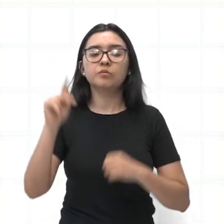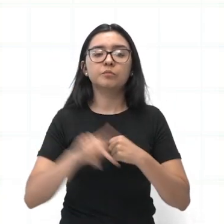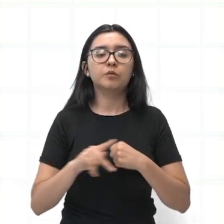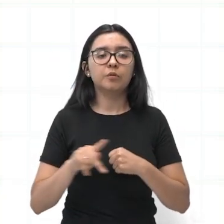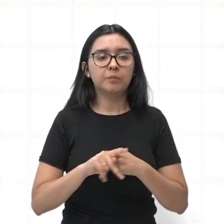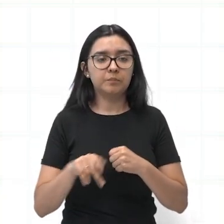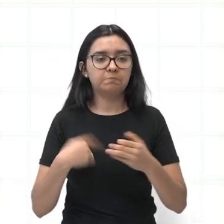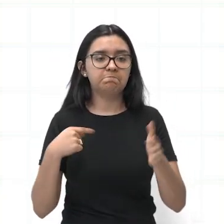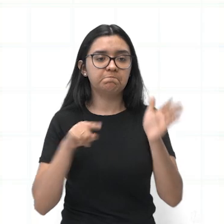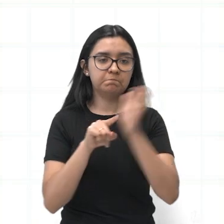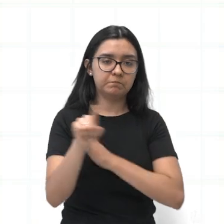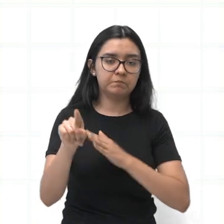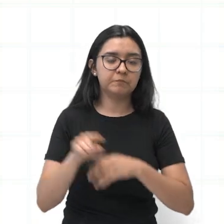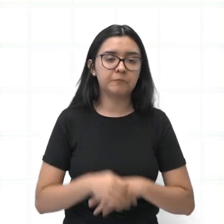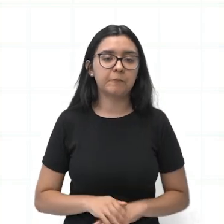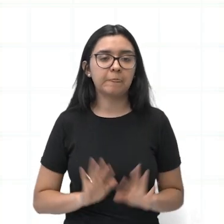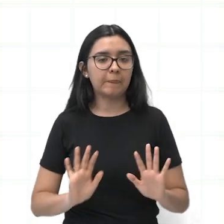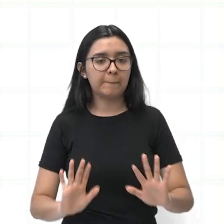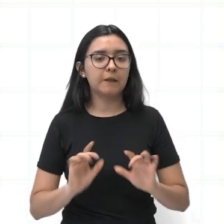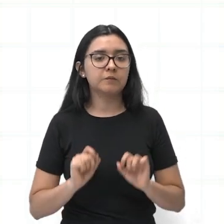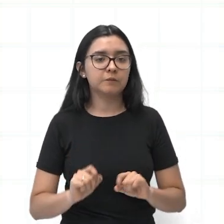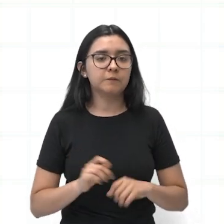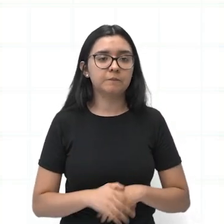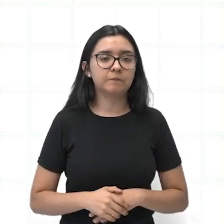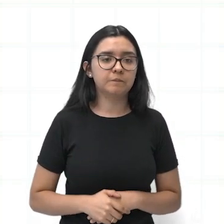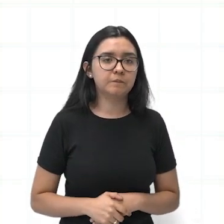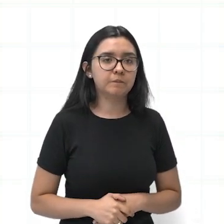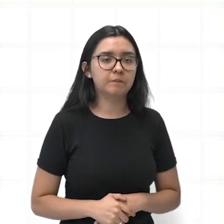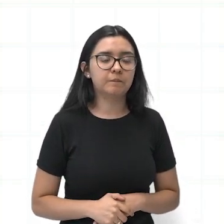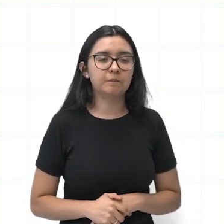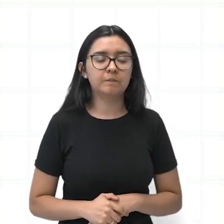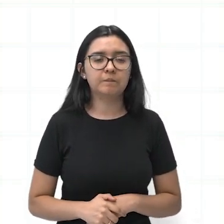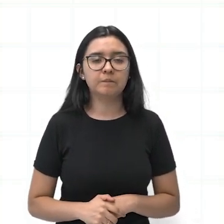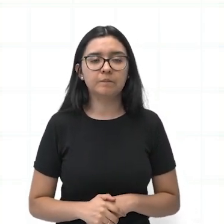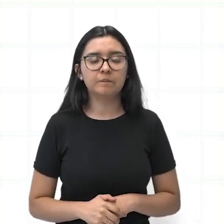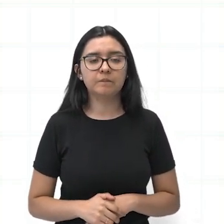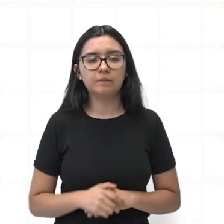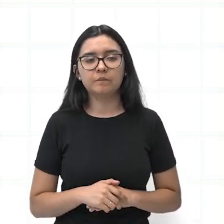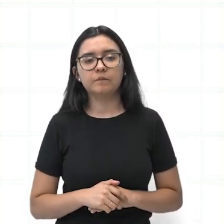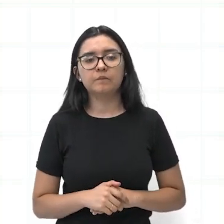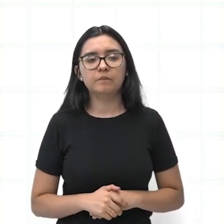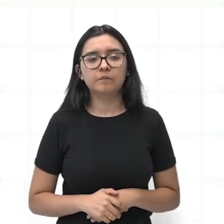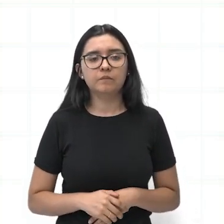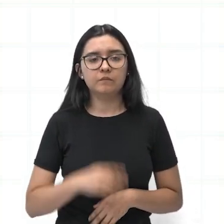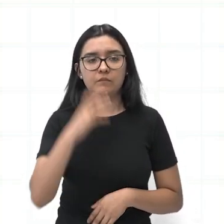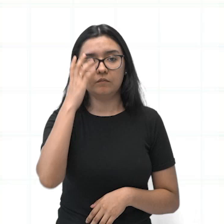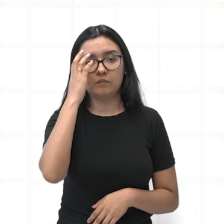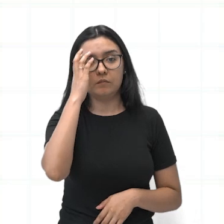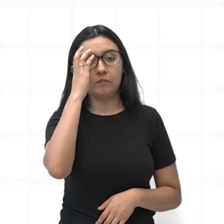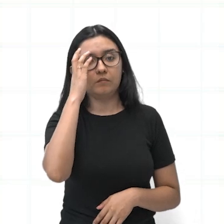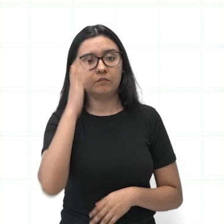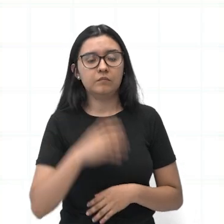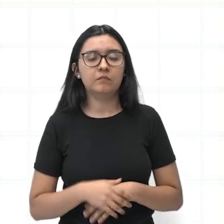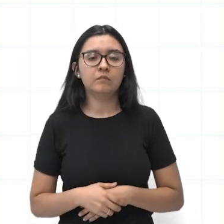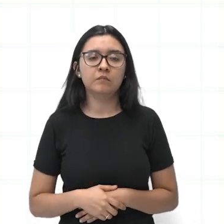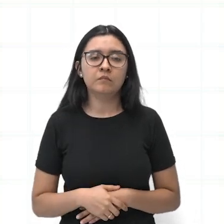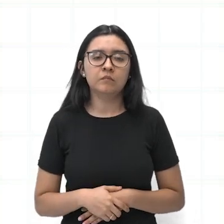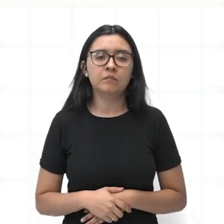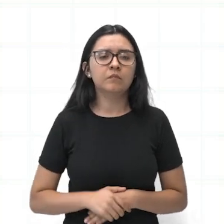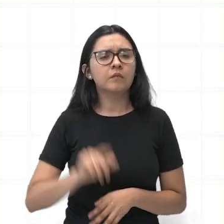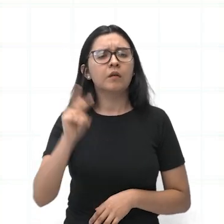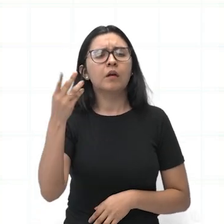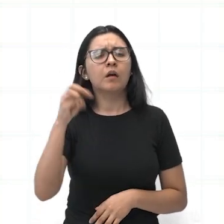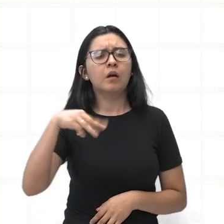pronome interrogativo, mais formas de perguntar. How many? How many é o